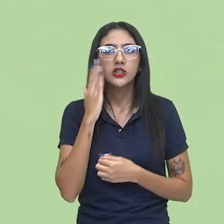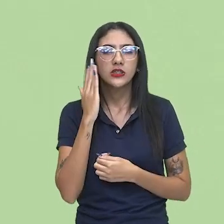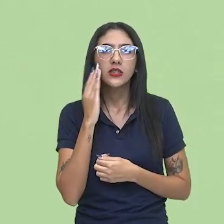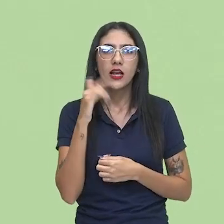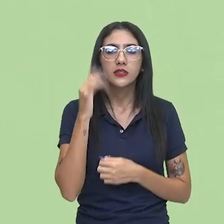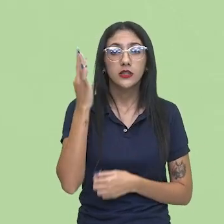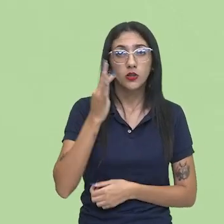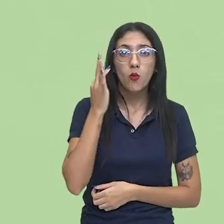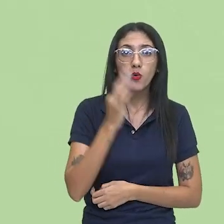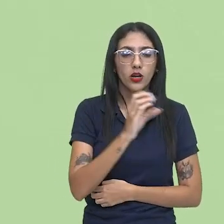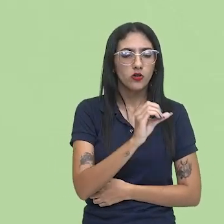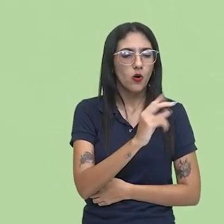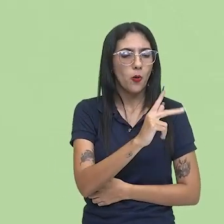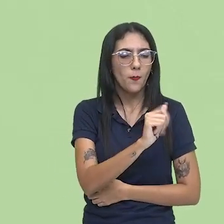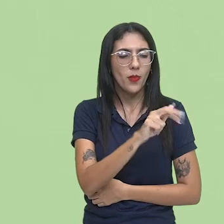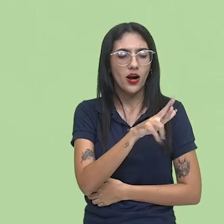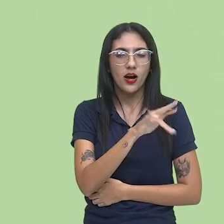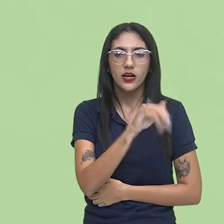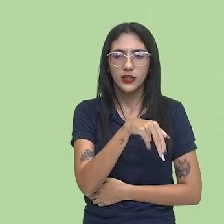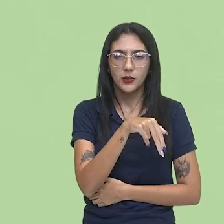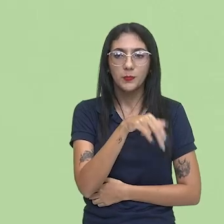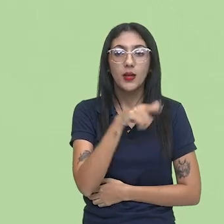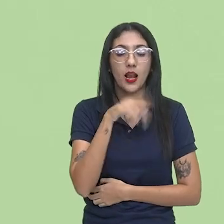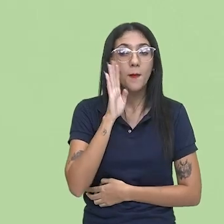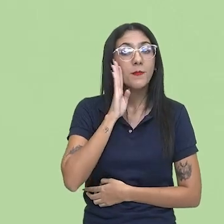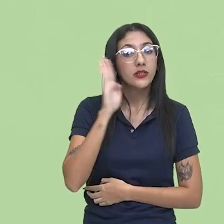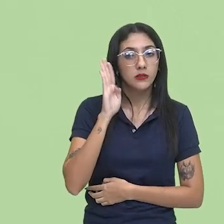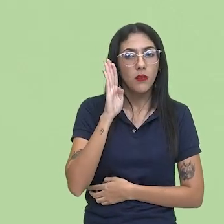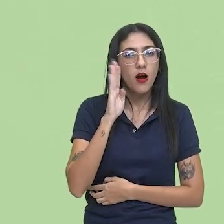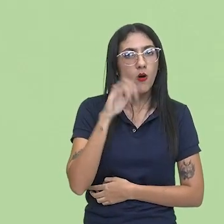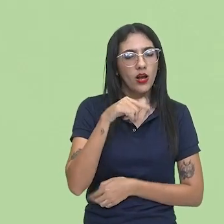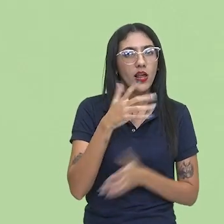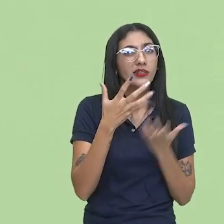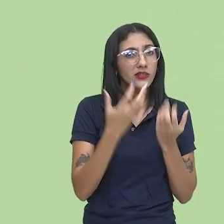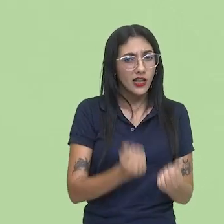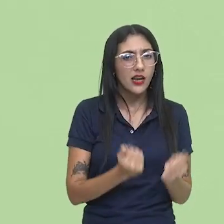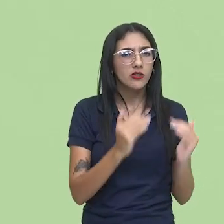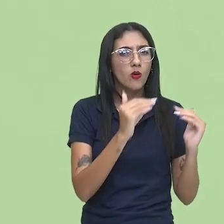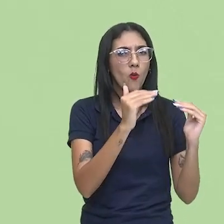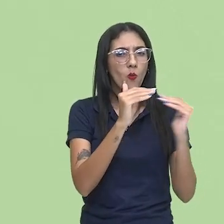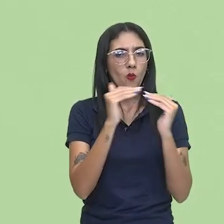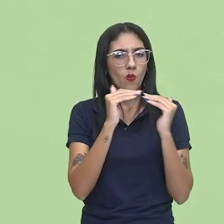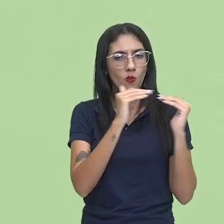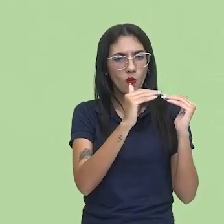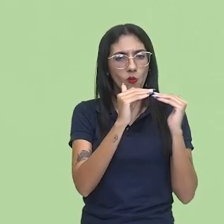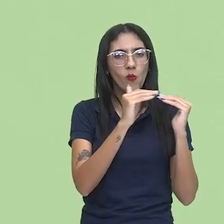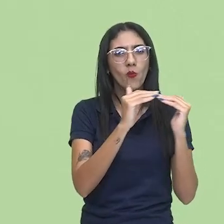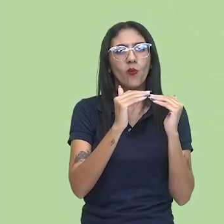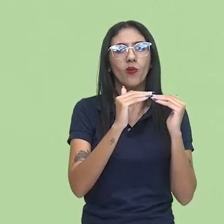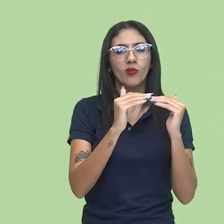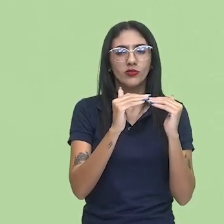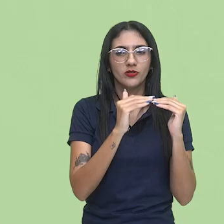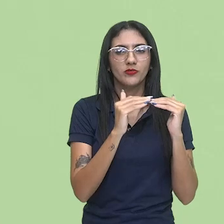Oparin é a mais aceita, né? E que isso aí é bastante ainda